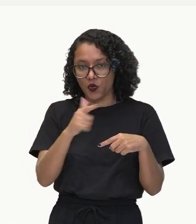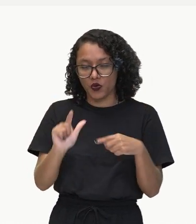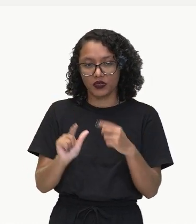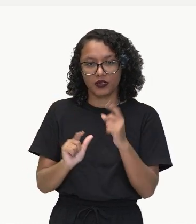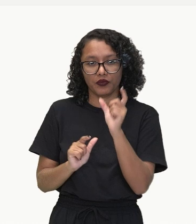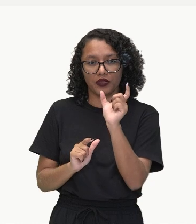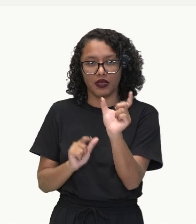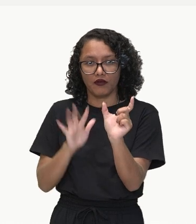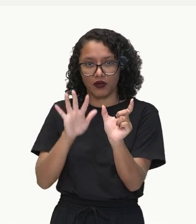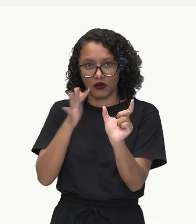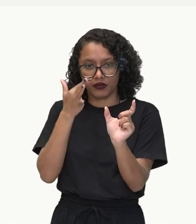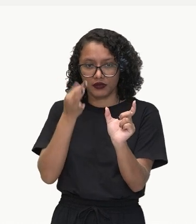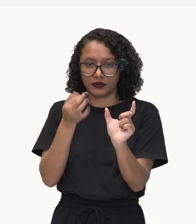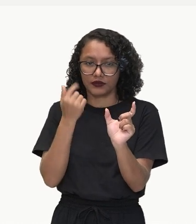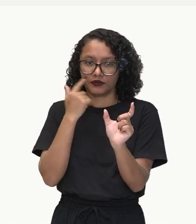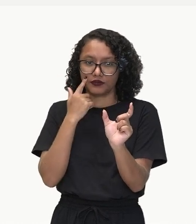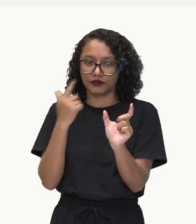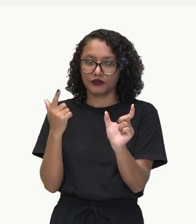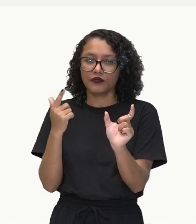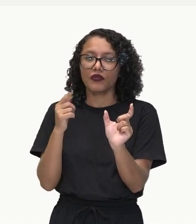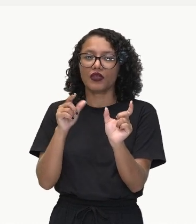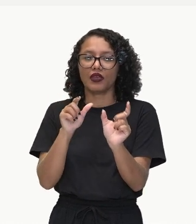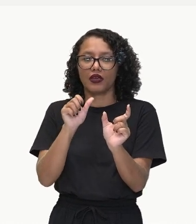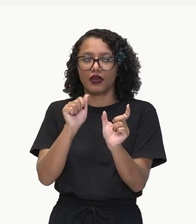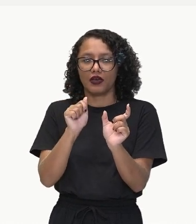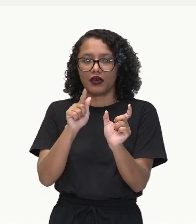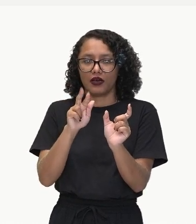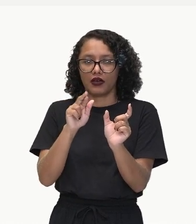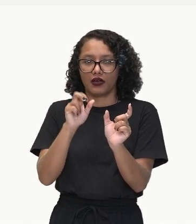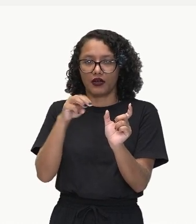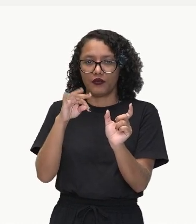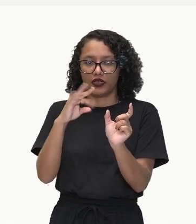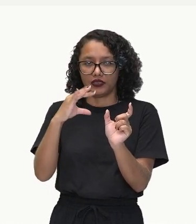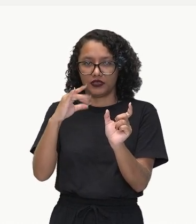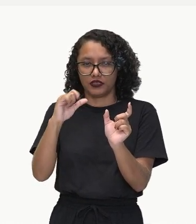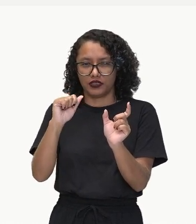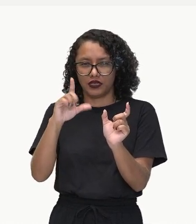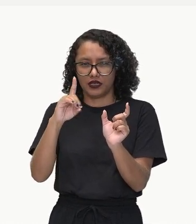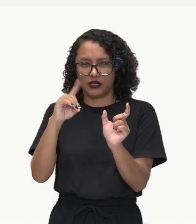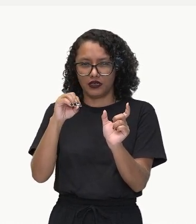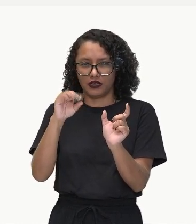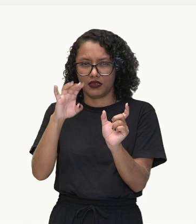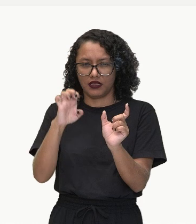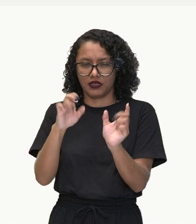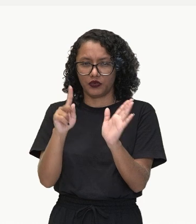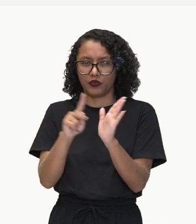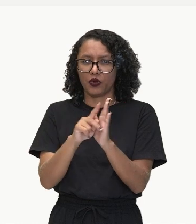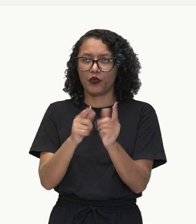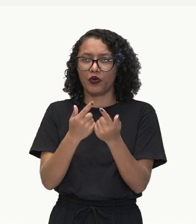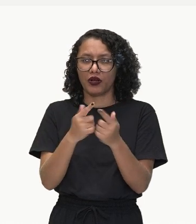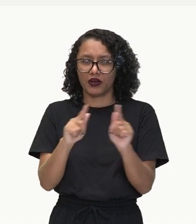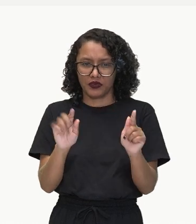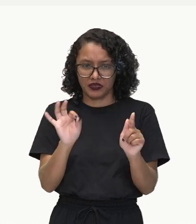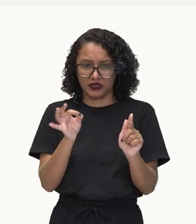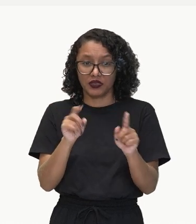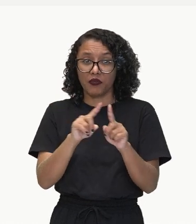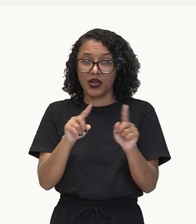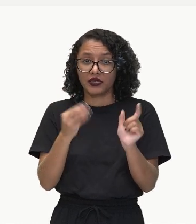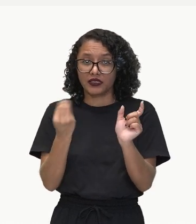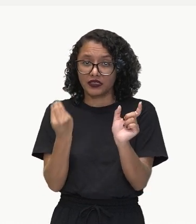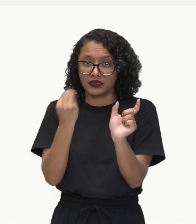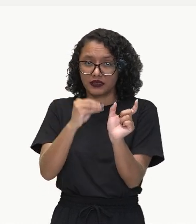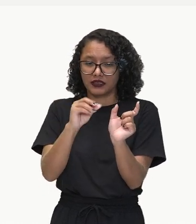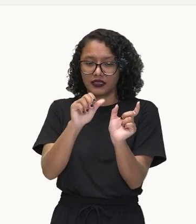agramaticalidade. Notem aqui que a palavra vem de gramática, não é isso? Gramática, mas ele coloca aqui um prefixo